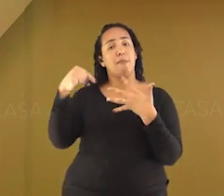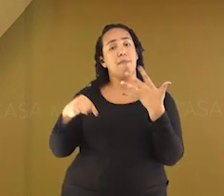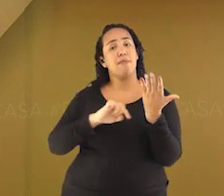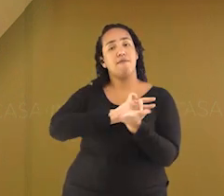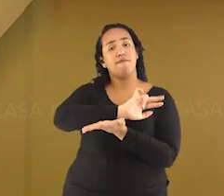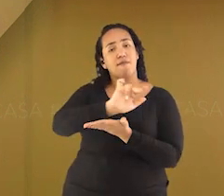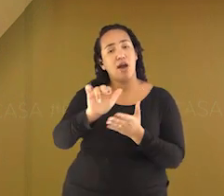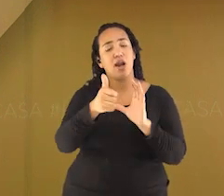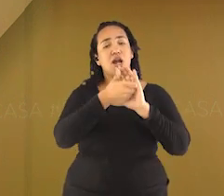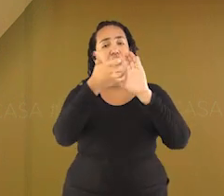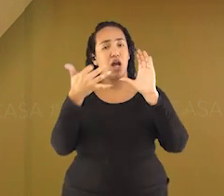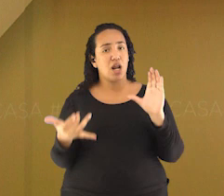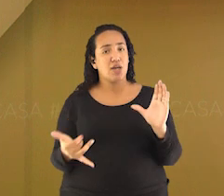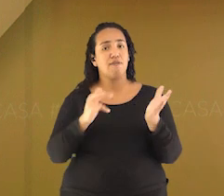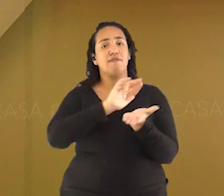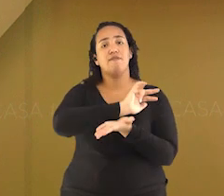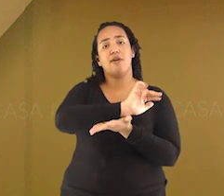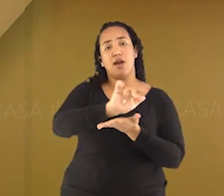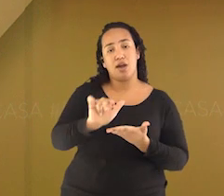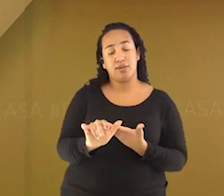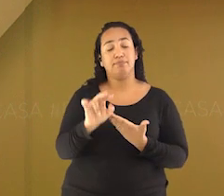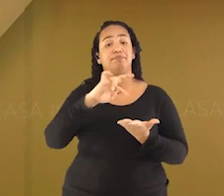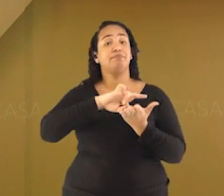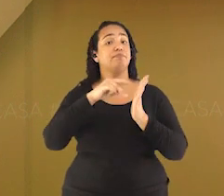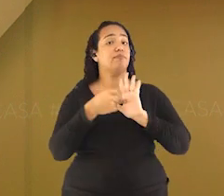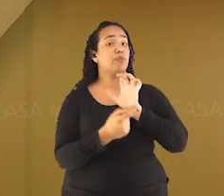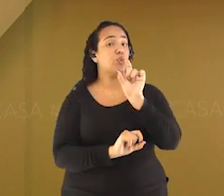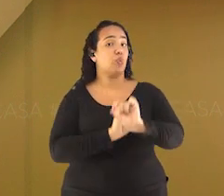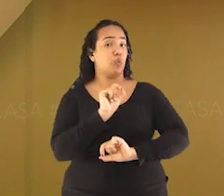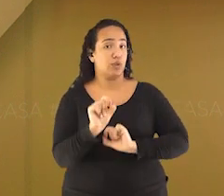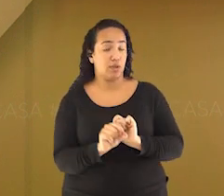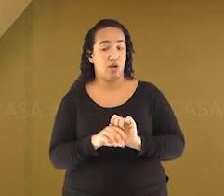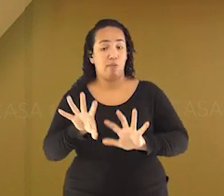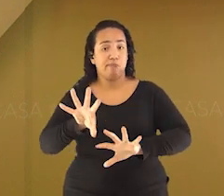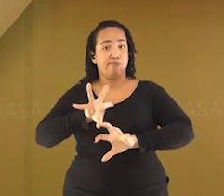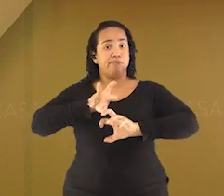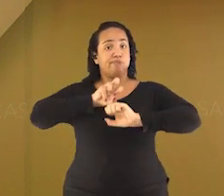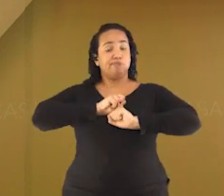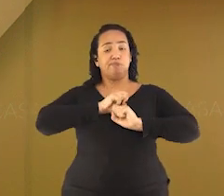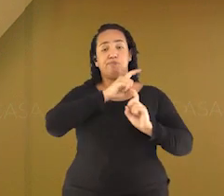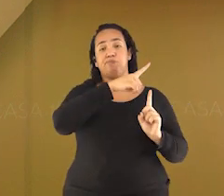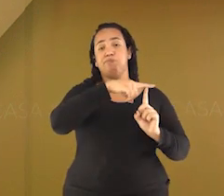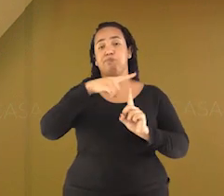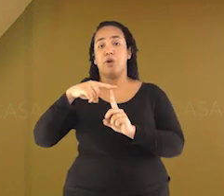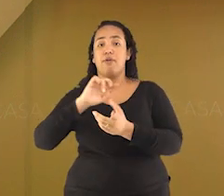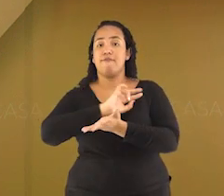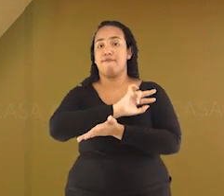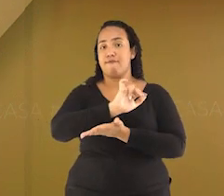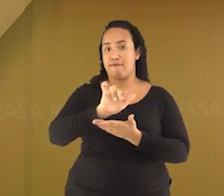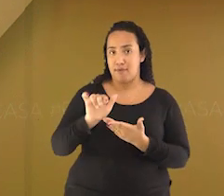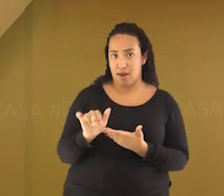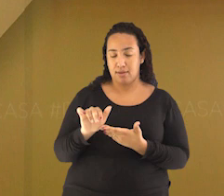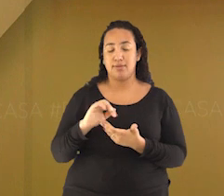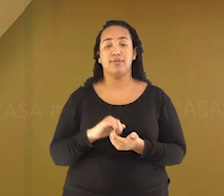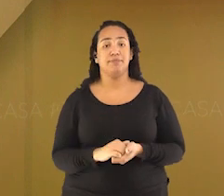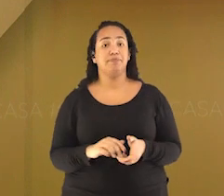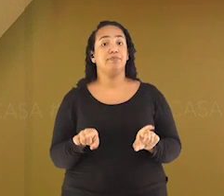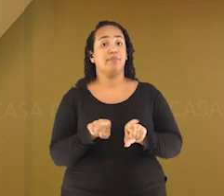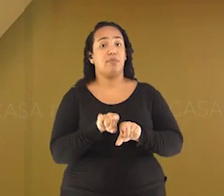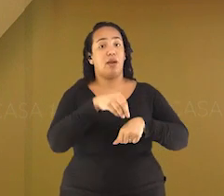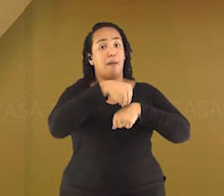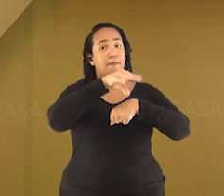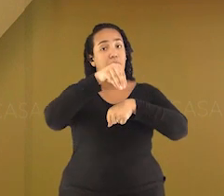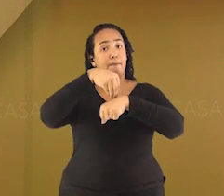outras, com diferentes características físicas. O que significa que as adquiriram de diferentes maneiras no passado,